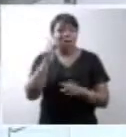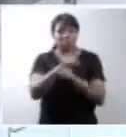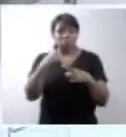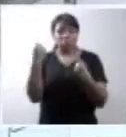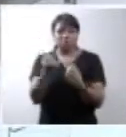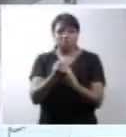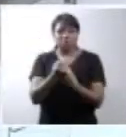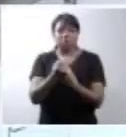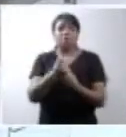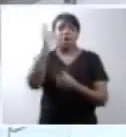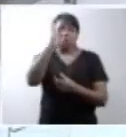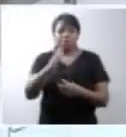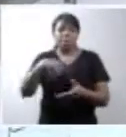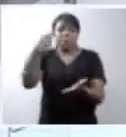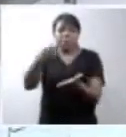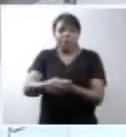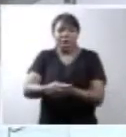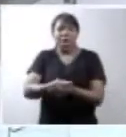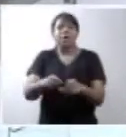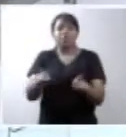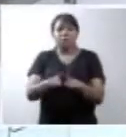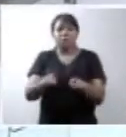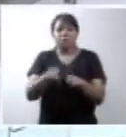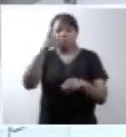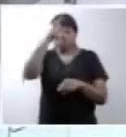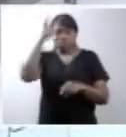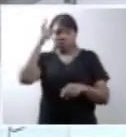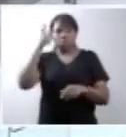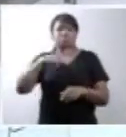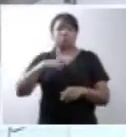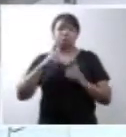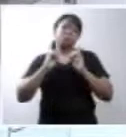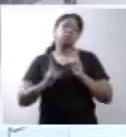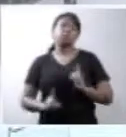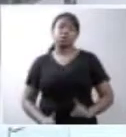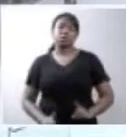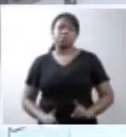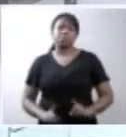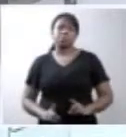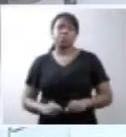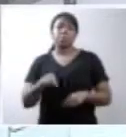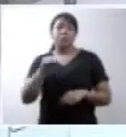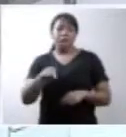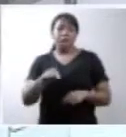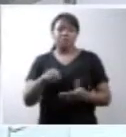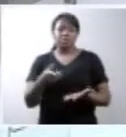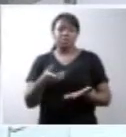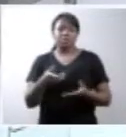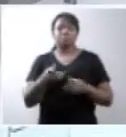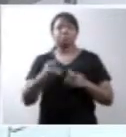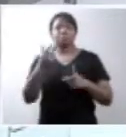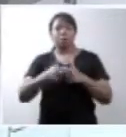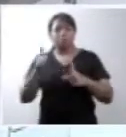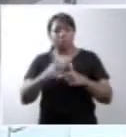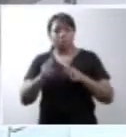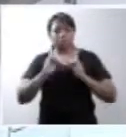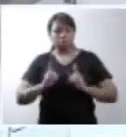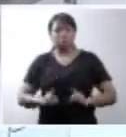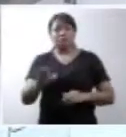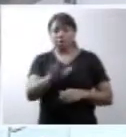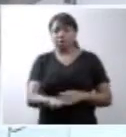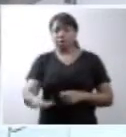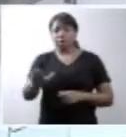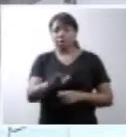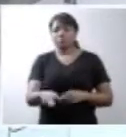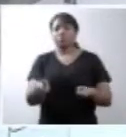vai pagar seus muitos débitos com as pessoas com deficiência. Esses débitos são incontáveis, principalmente com as crianças